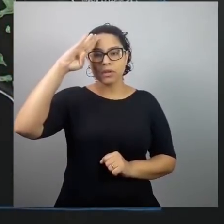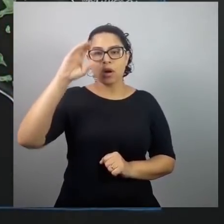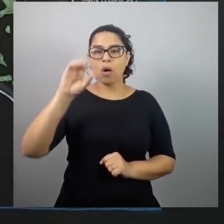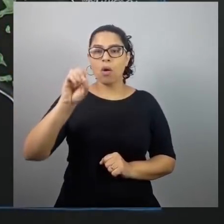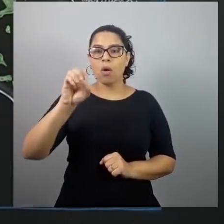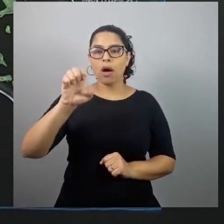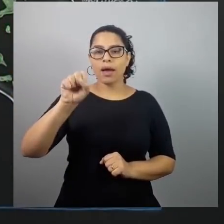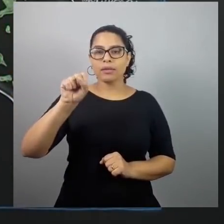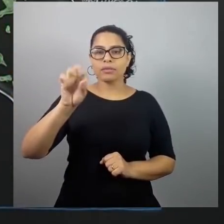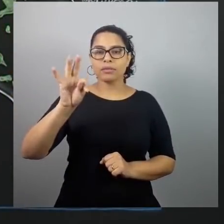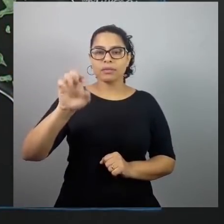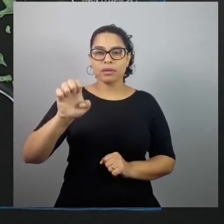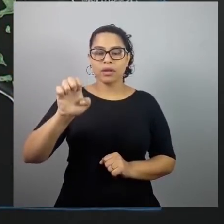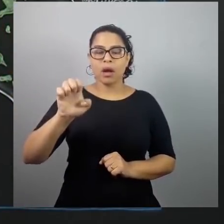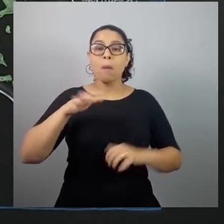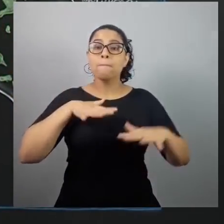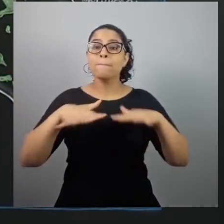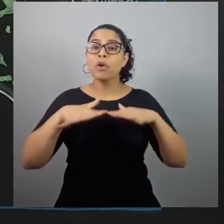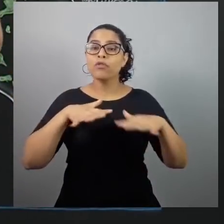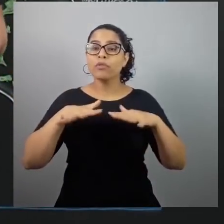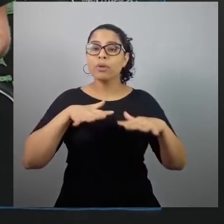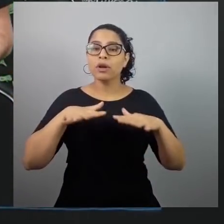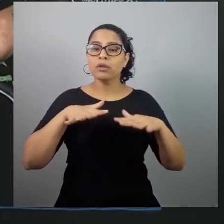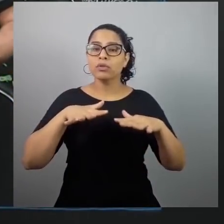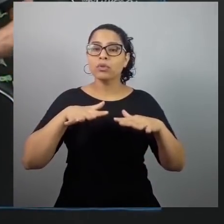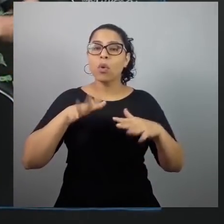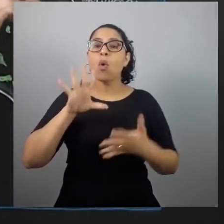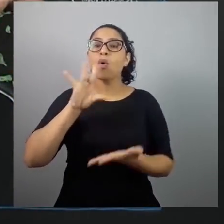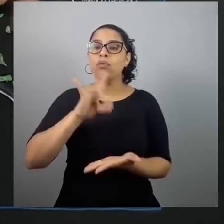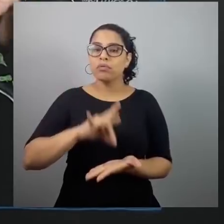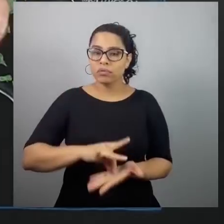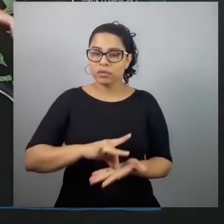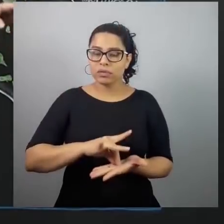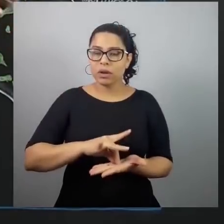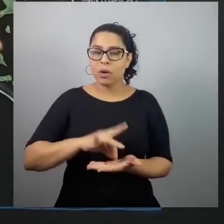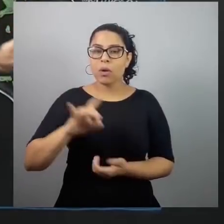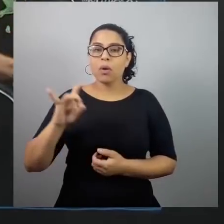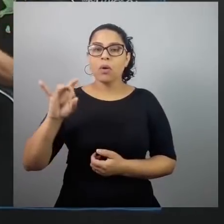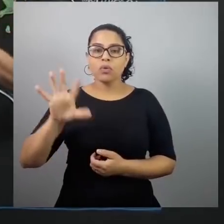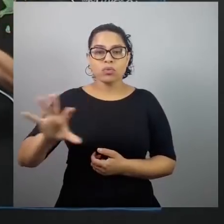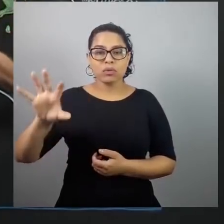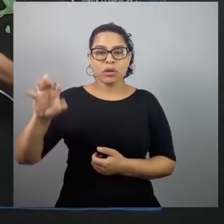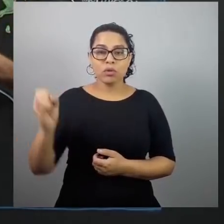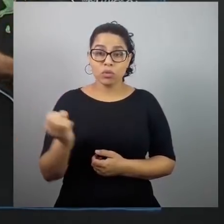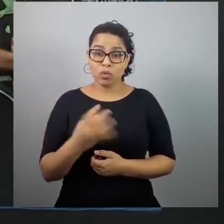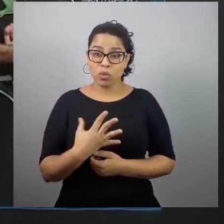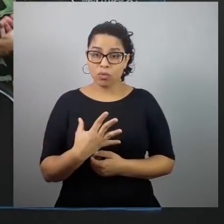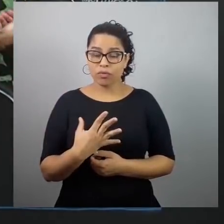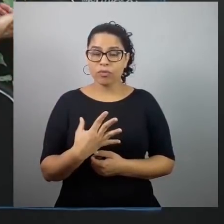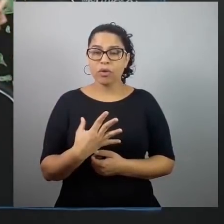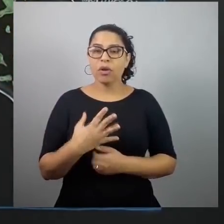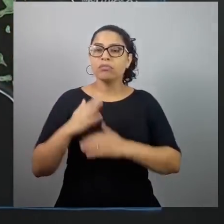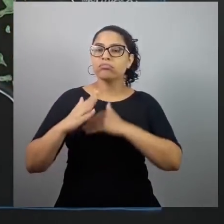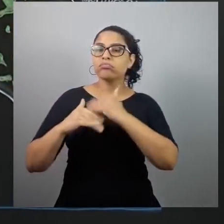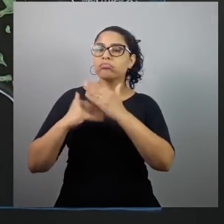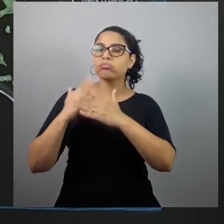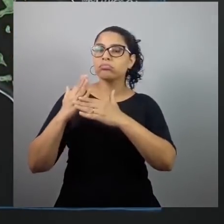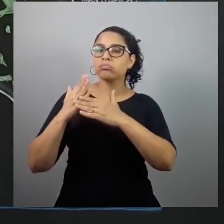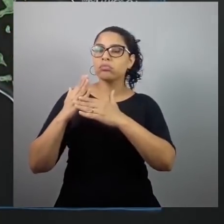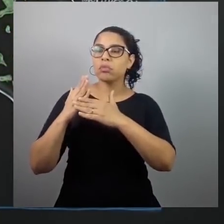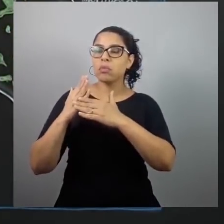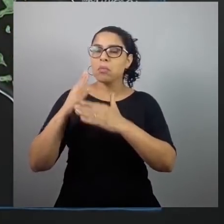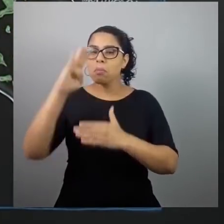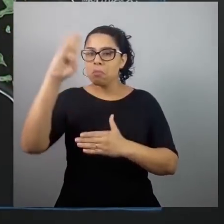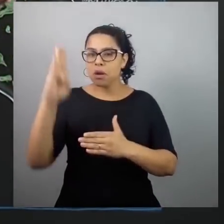Oeste foi um movimento oficial do Estado Novo, no sentido, de novo, da interiorização do